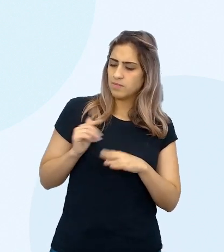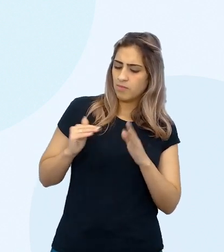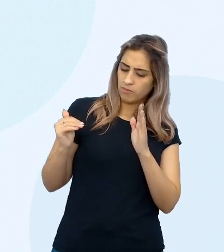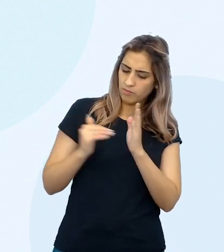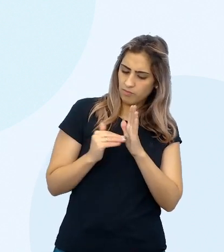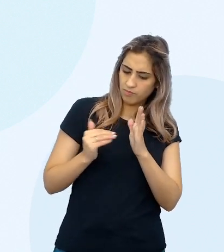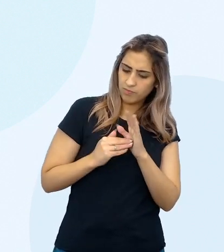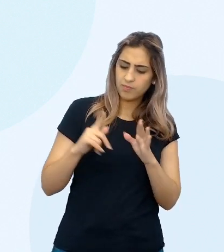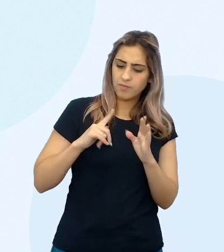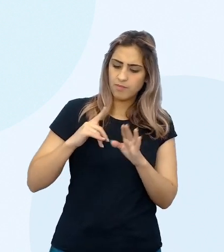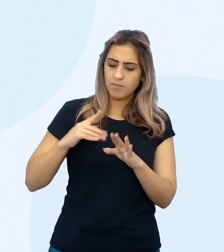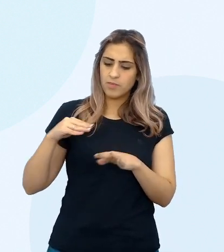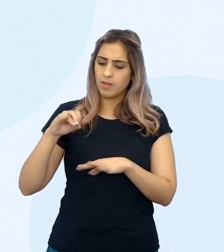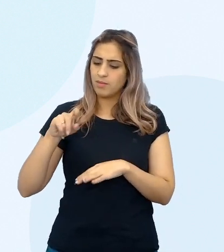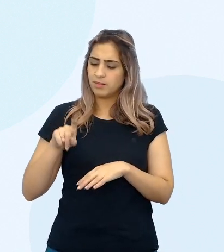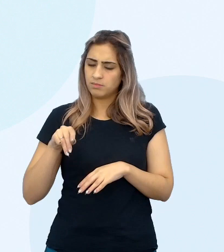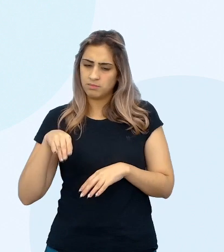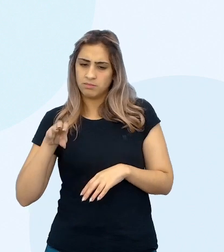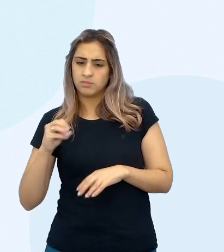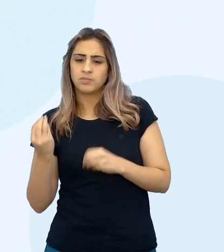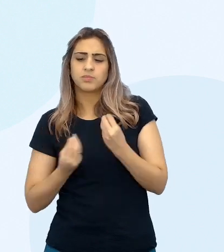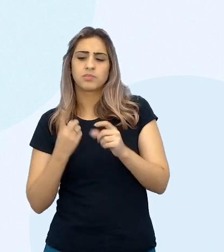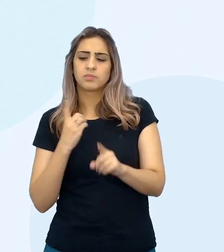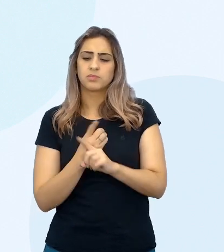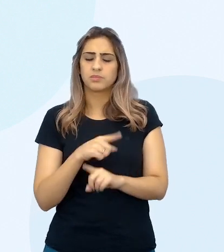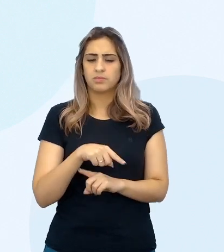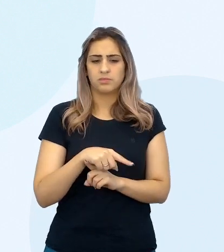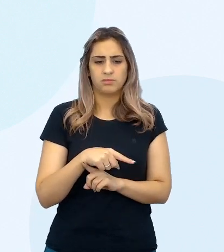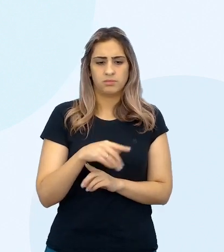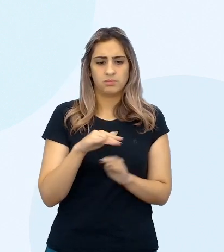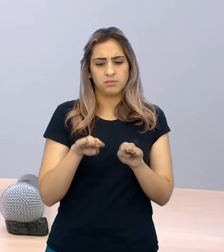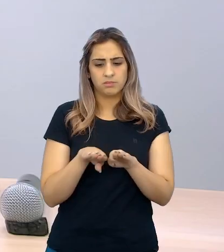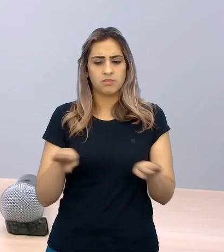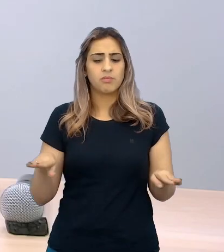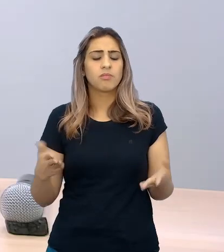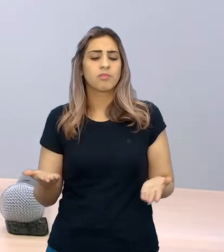mínimo, tem o máximo. Como que a gente vai achar a média, Osmar? Tá. Média aritmética